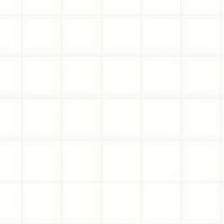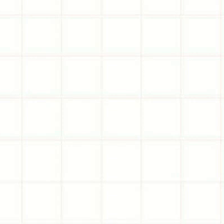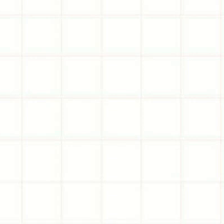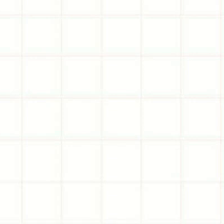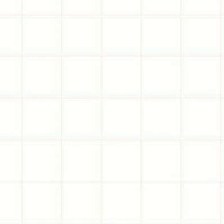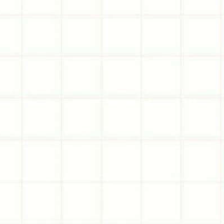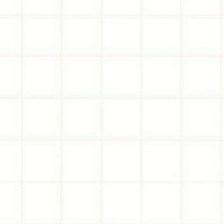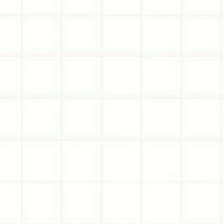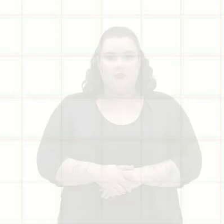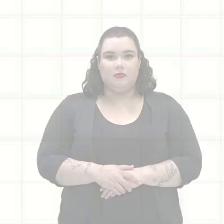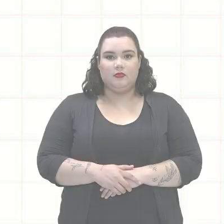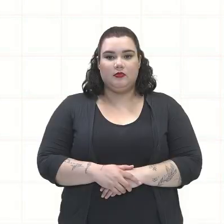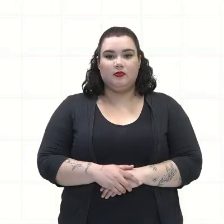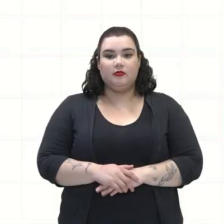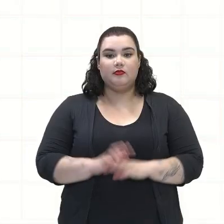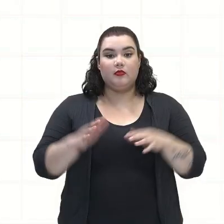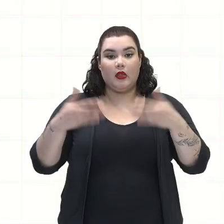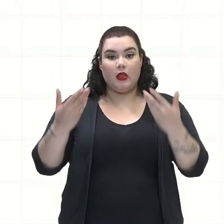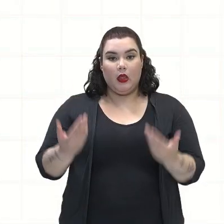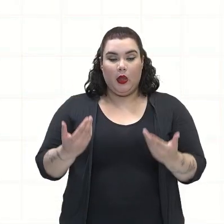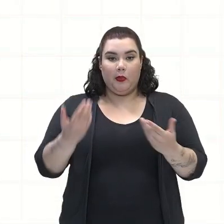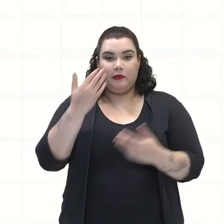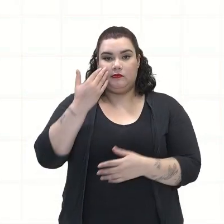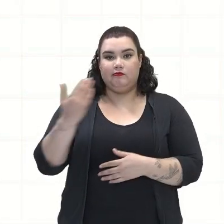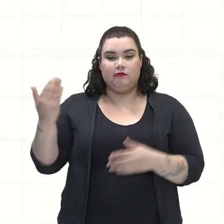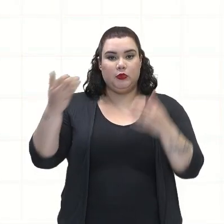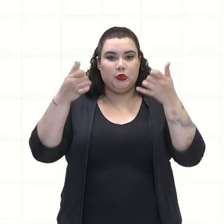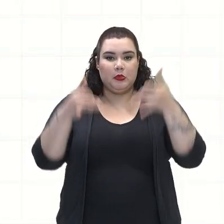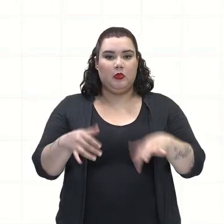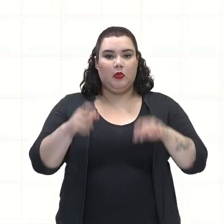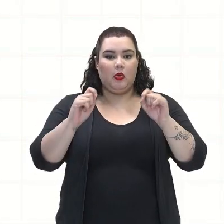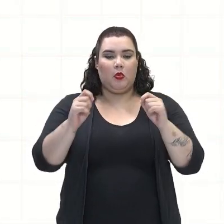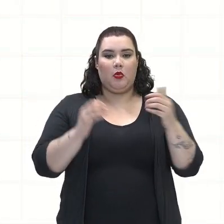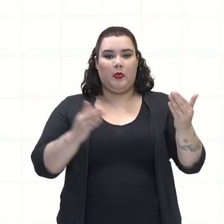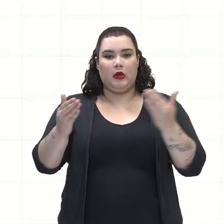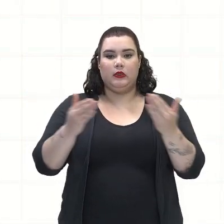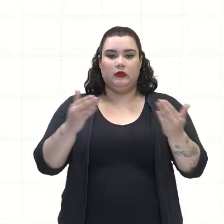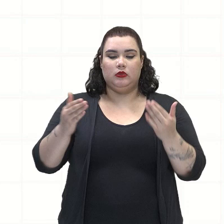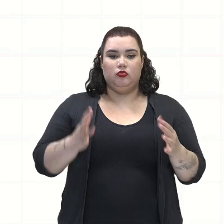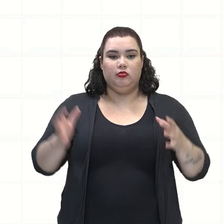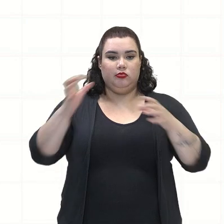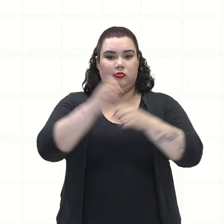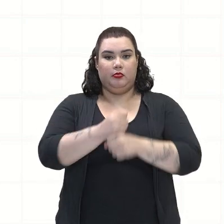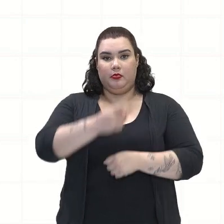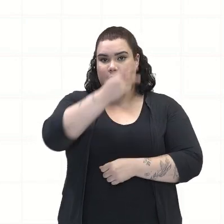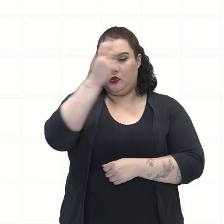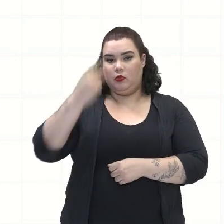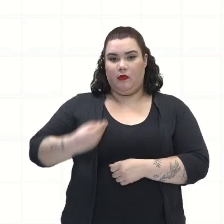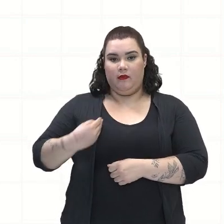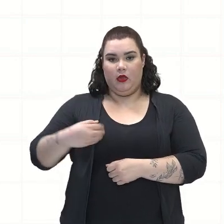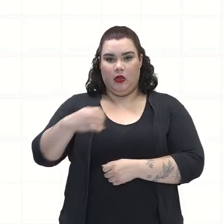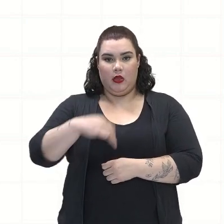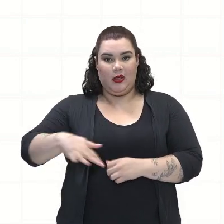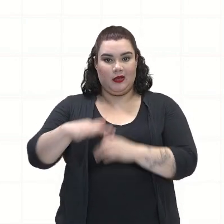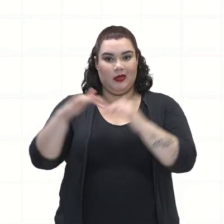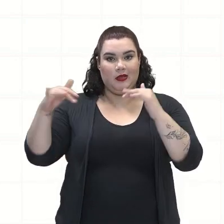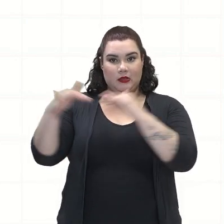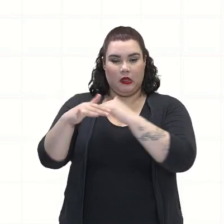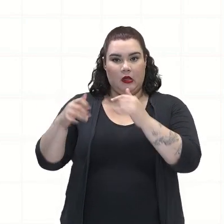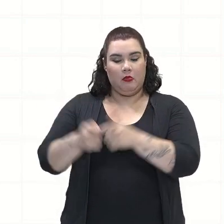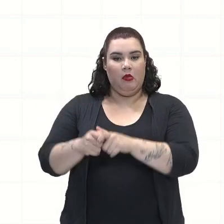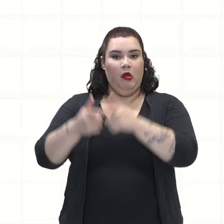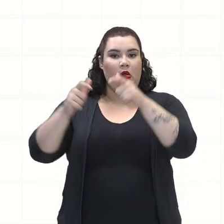em área rural. Então, a proporção de gente vivendo em áreas urbanas é muito grande